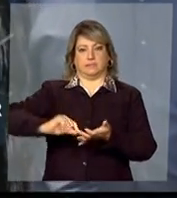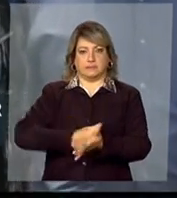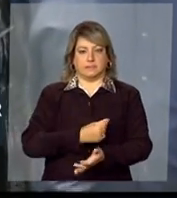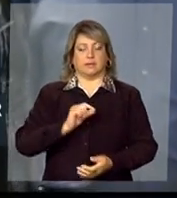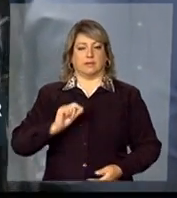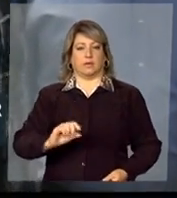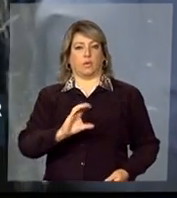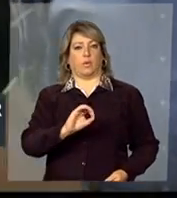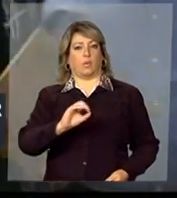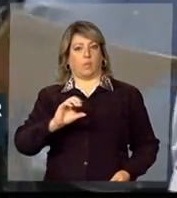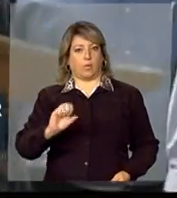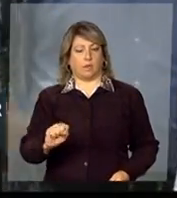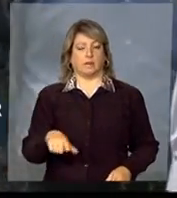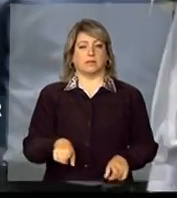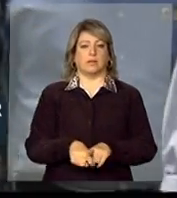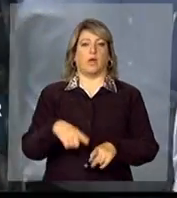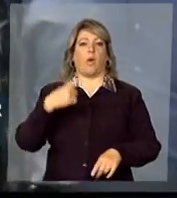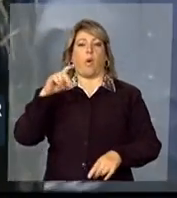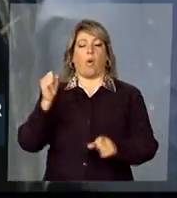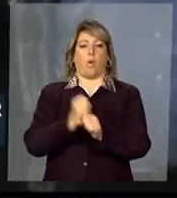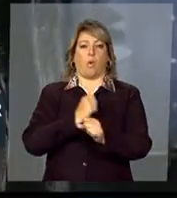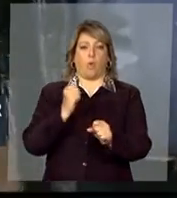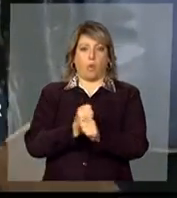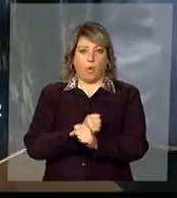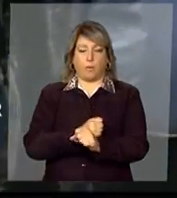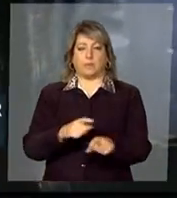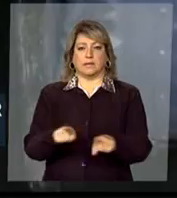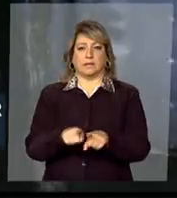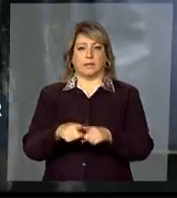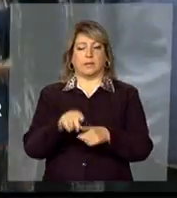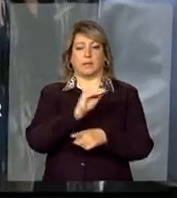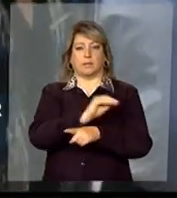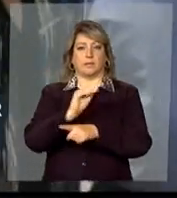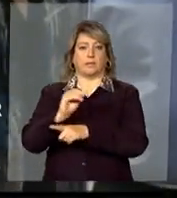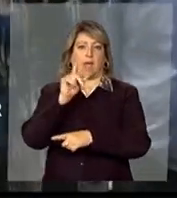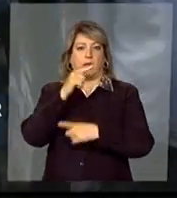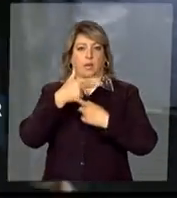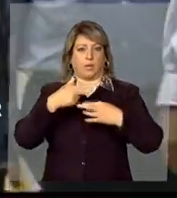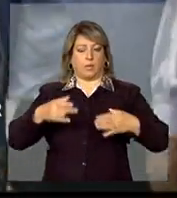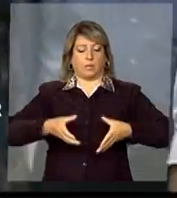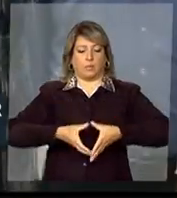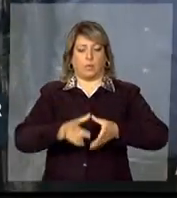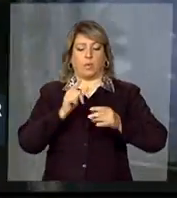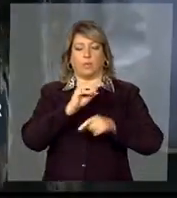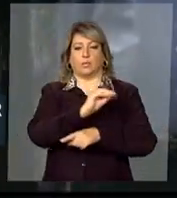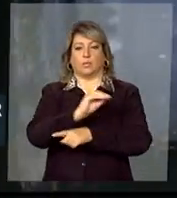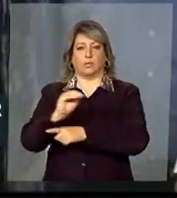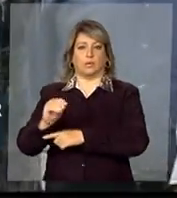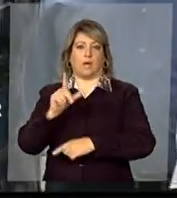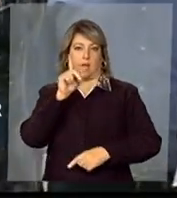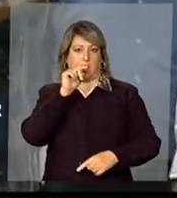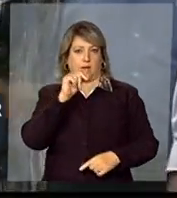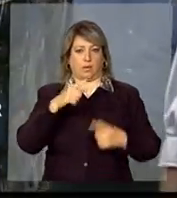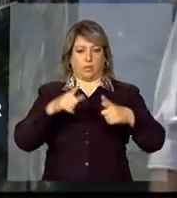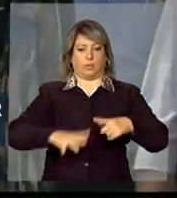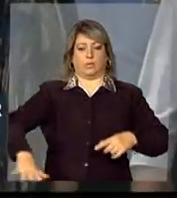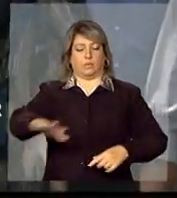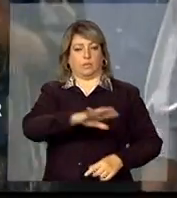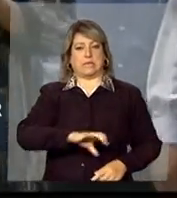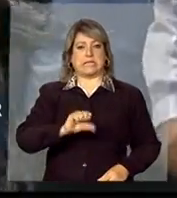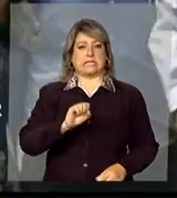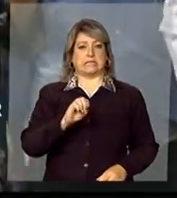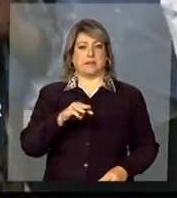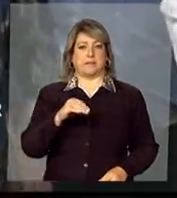de outras obras de infraestrutura para projetos de abastecimento e também de irrigação na região do semiárido